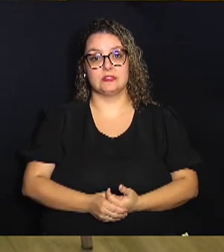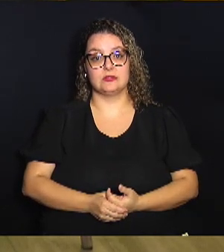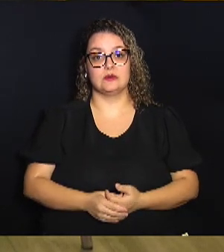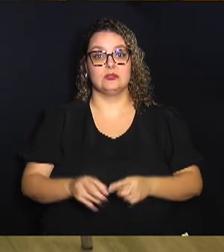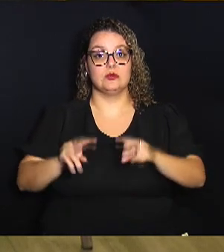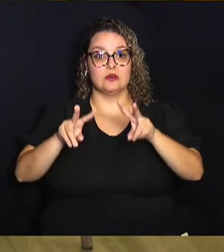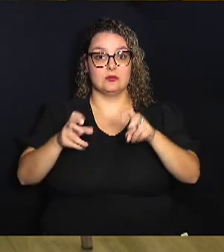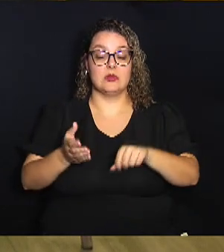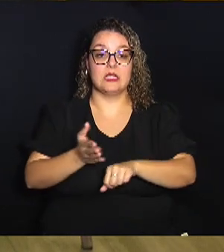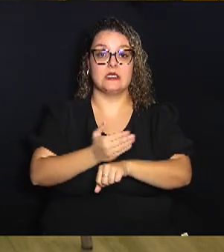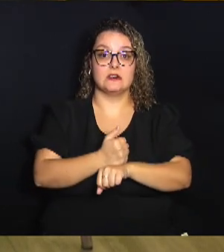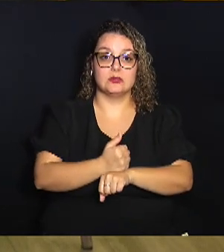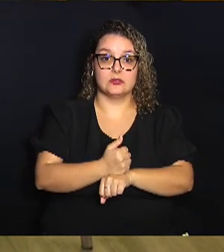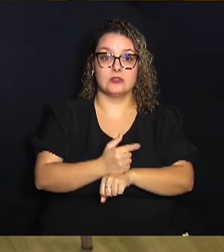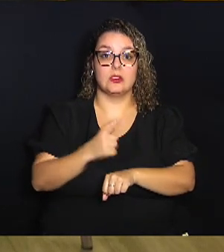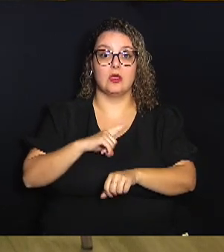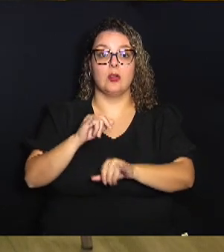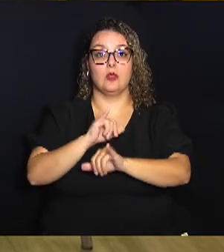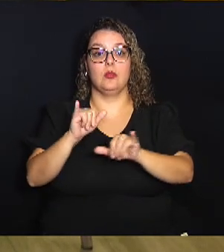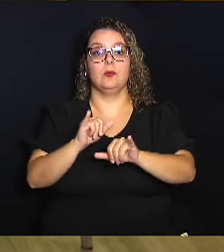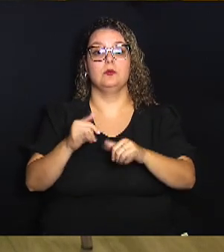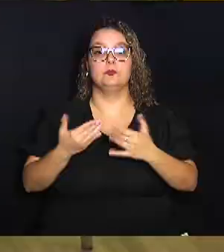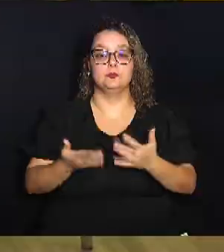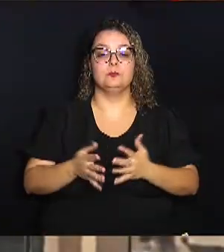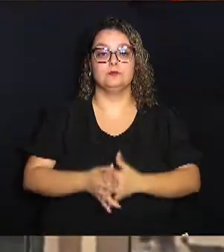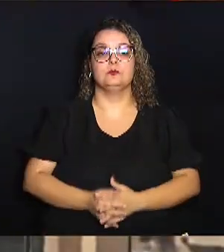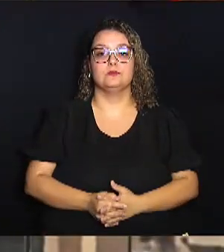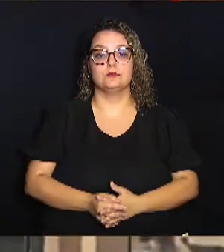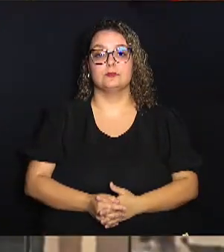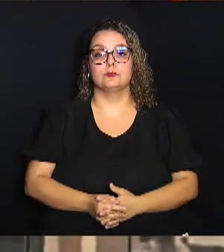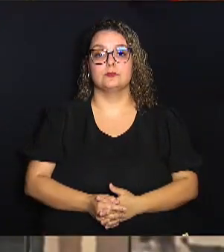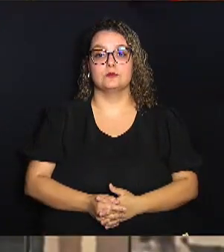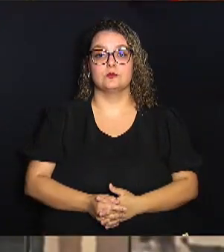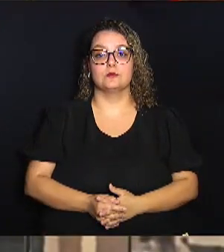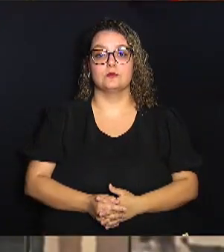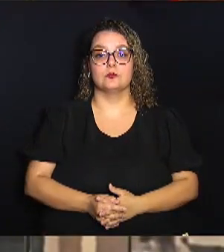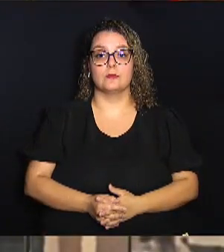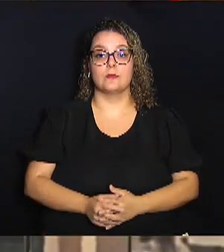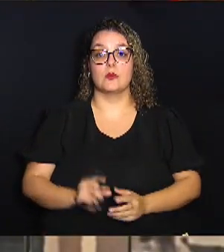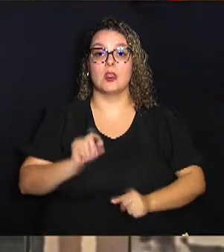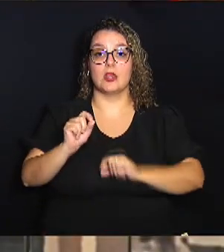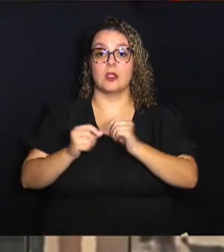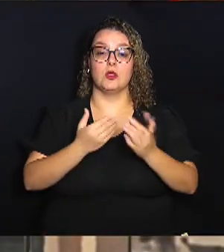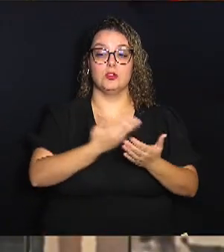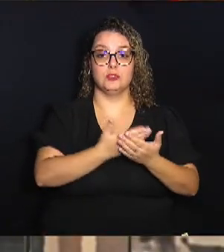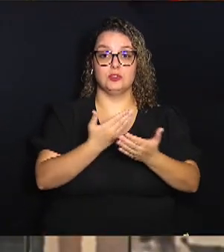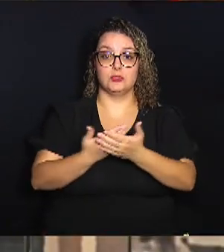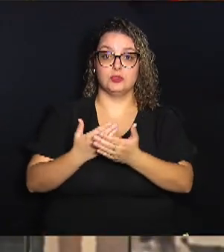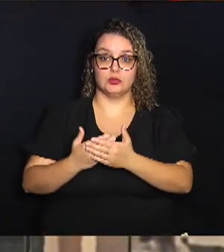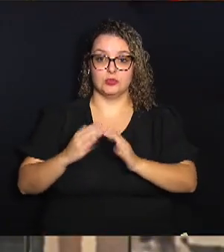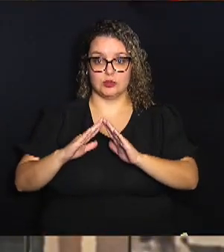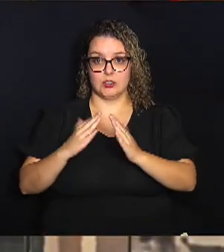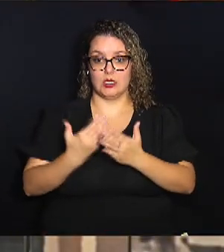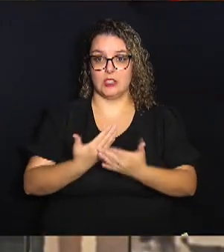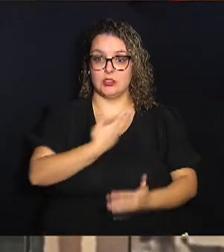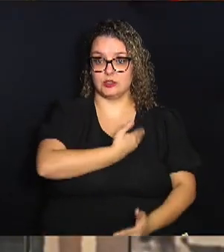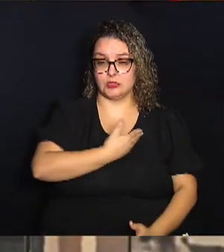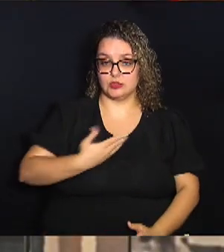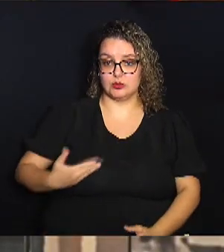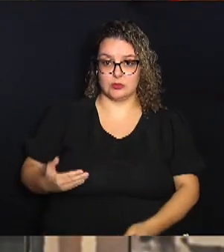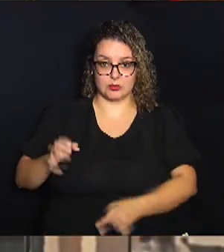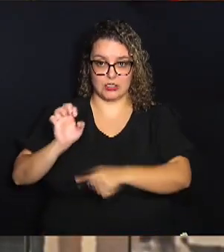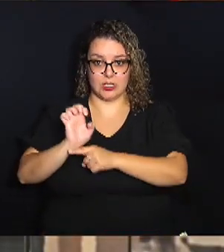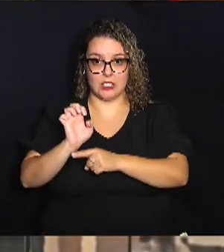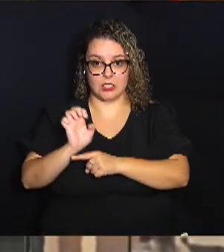questão, mas antes eu tenho uma notícia para dar sobre quem estuda em escola pública